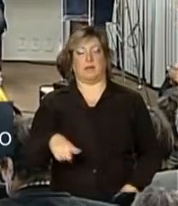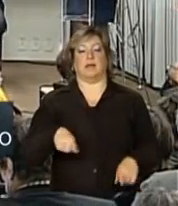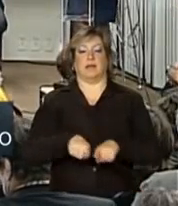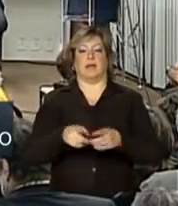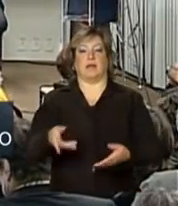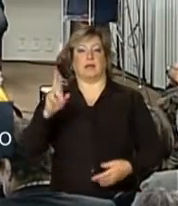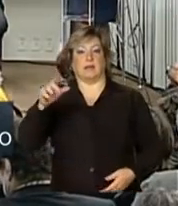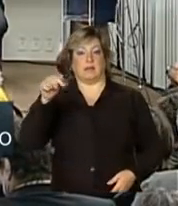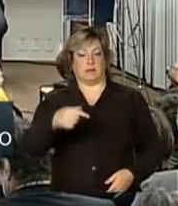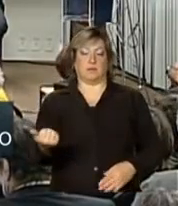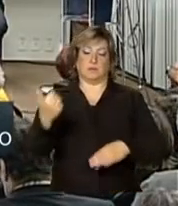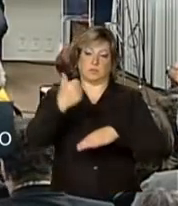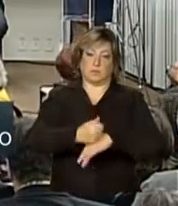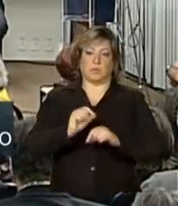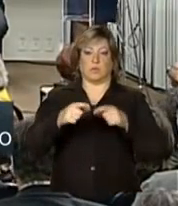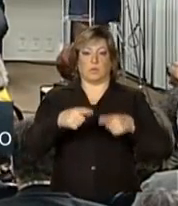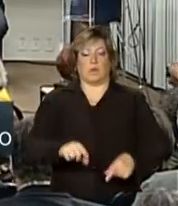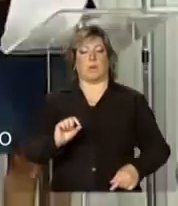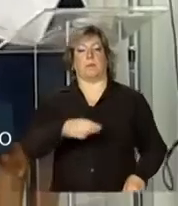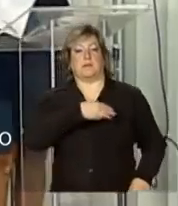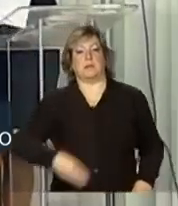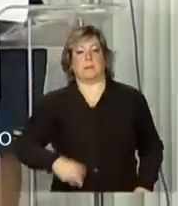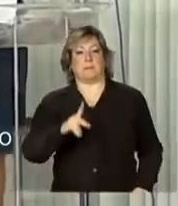neste ato o ministro Pepe Vargas.